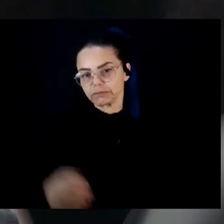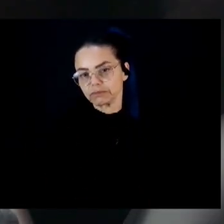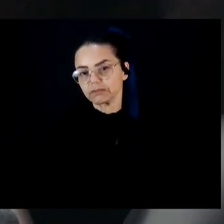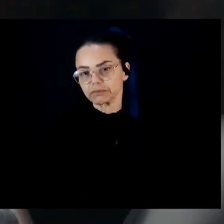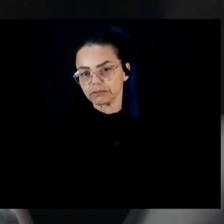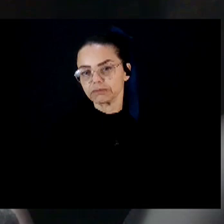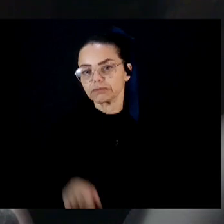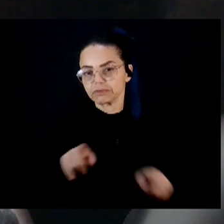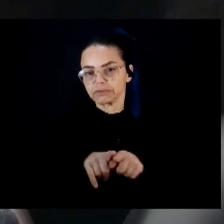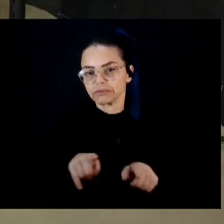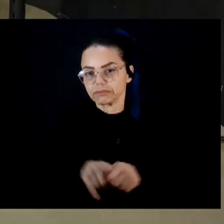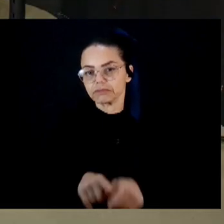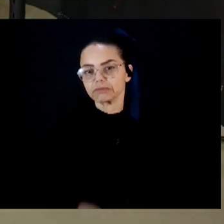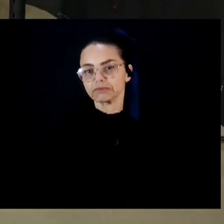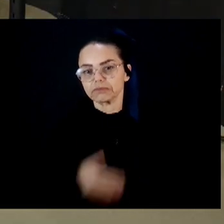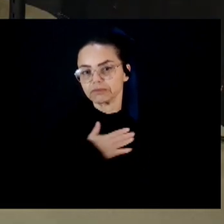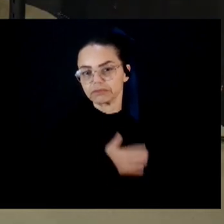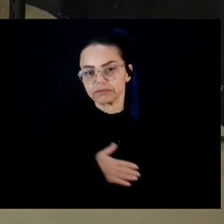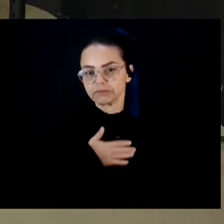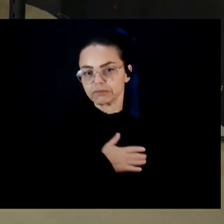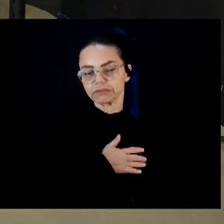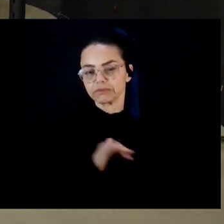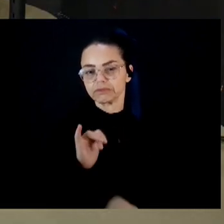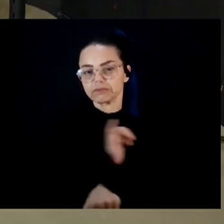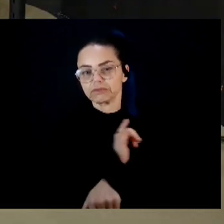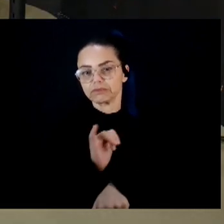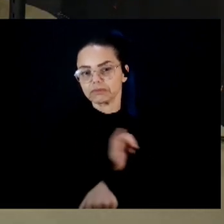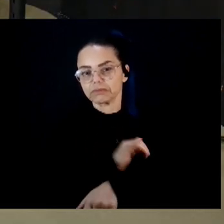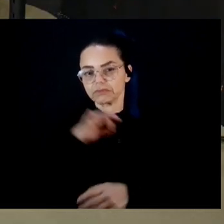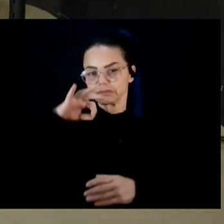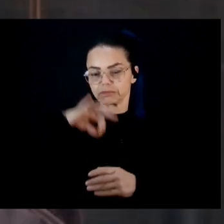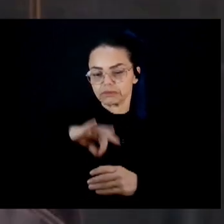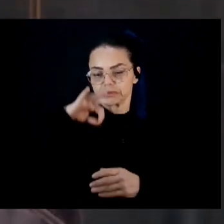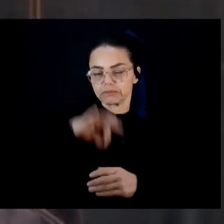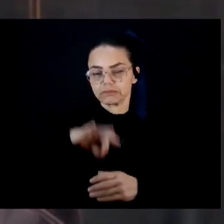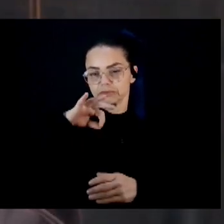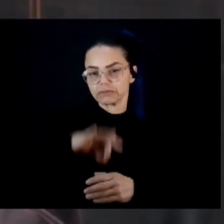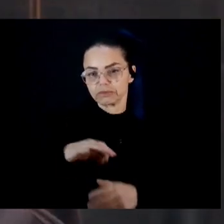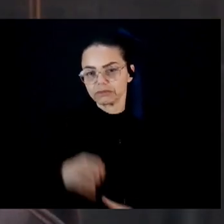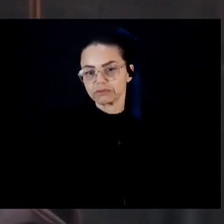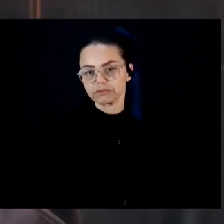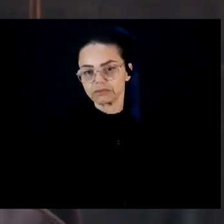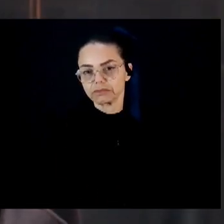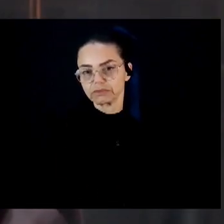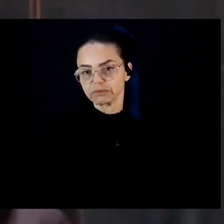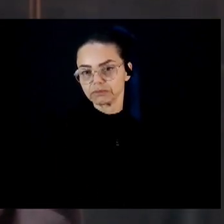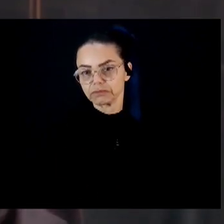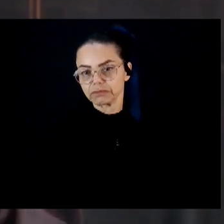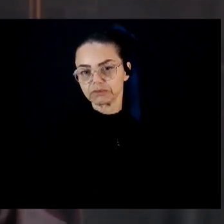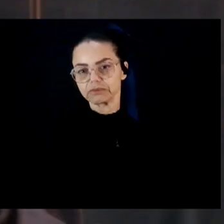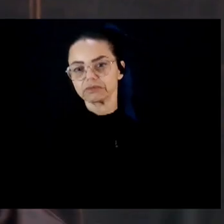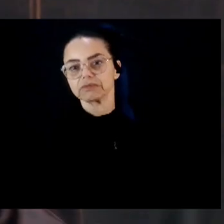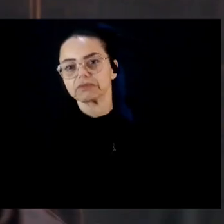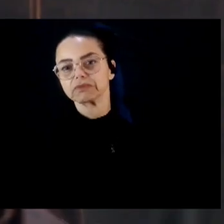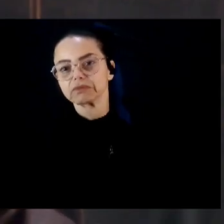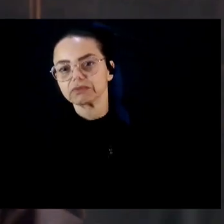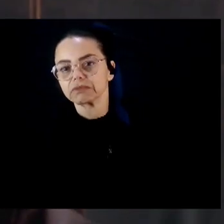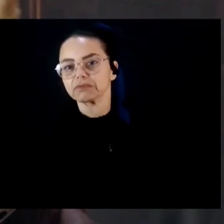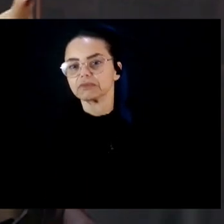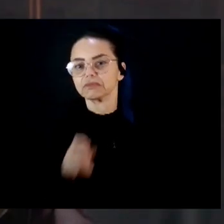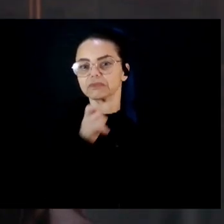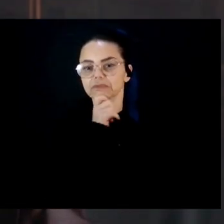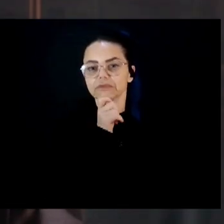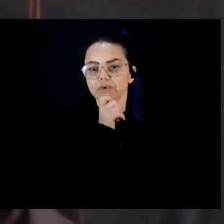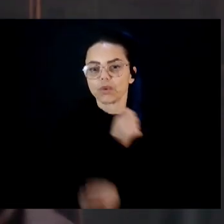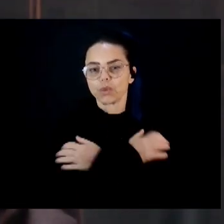também. Eu gosto muito da estratégia do chá para essa fase de inverno. Sim. Então, o